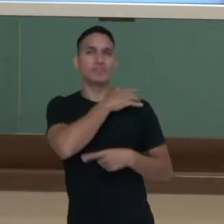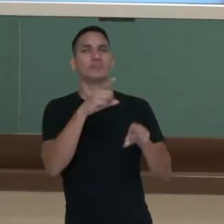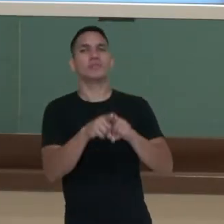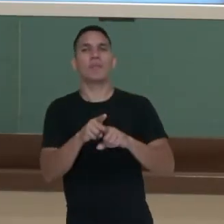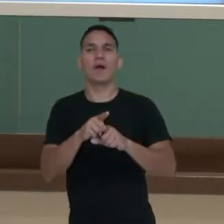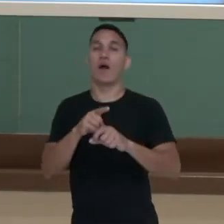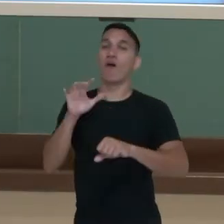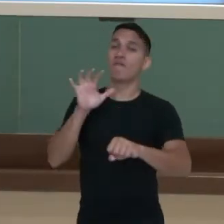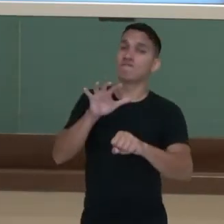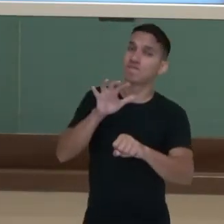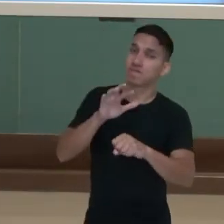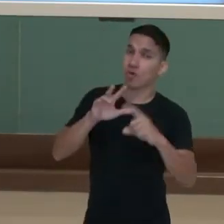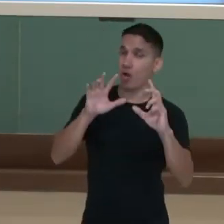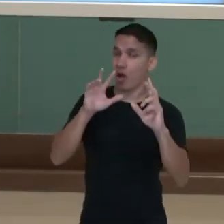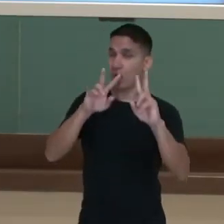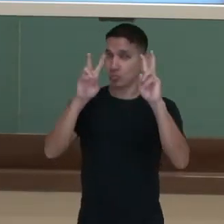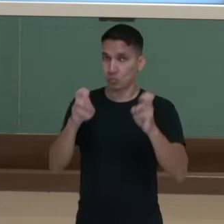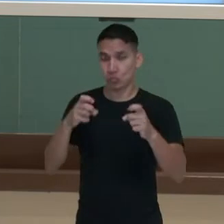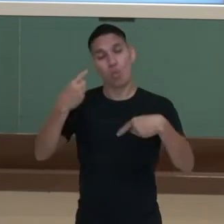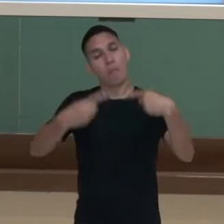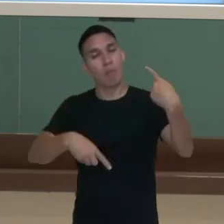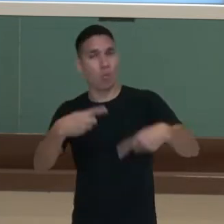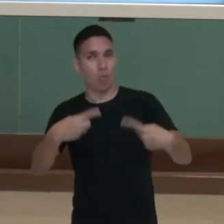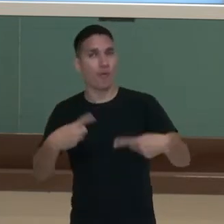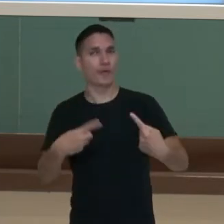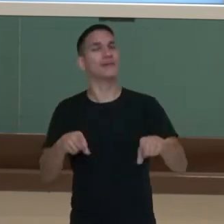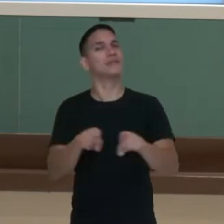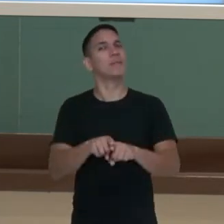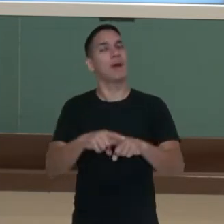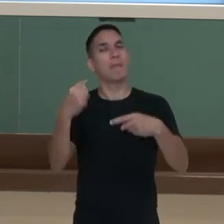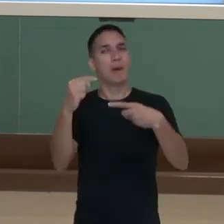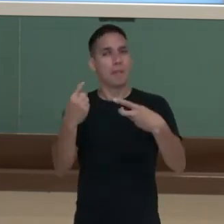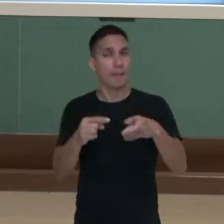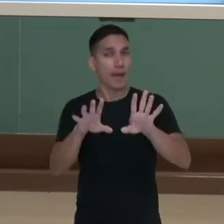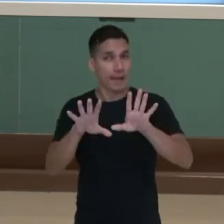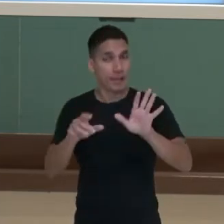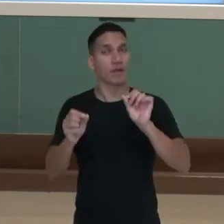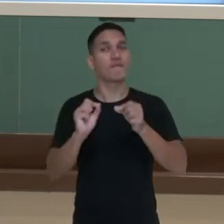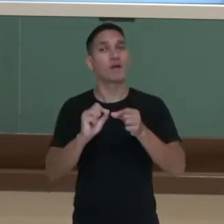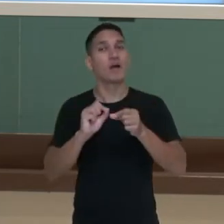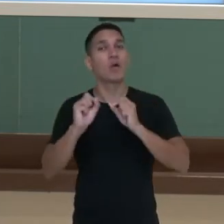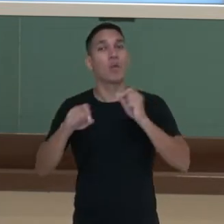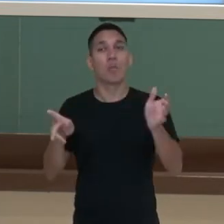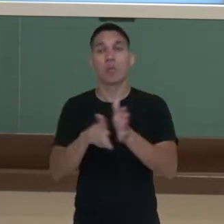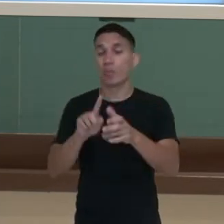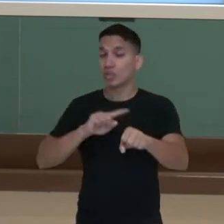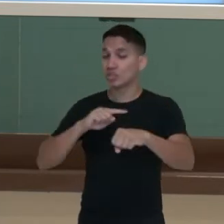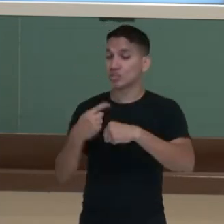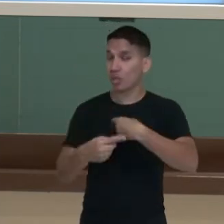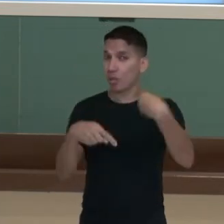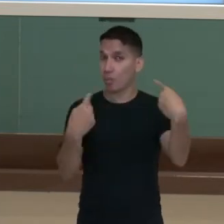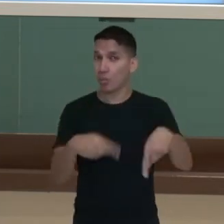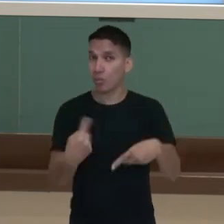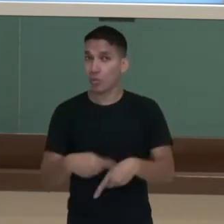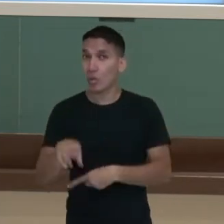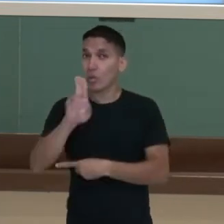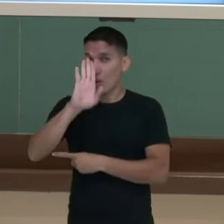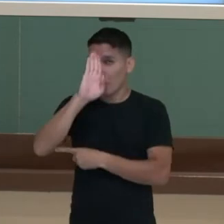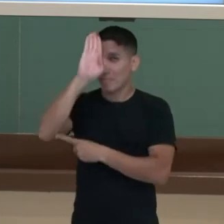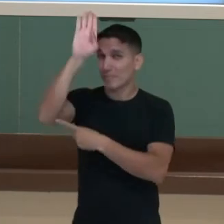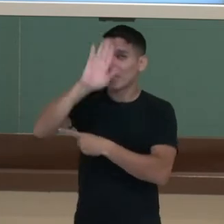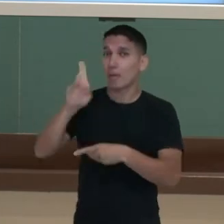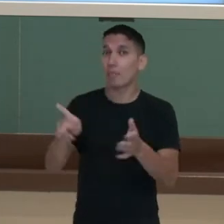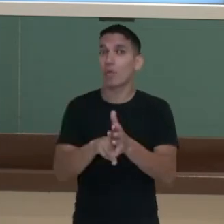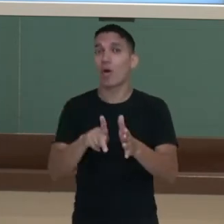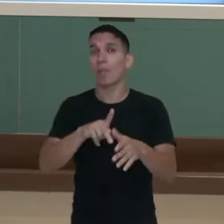também política, né. Isso faz com que então a geopolítica, né, ela seja exercida no mundo, principalmente por nações soberanas,